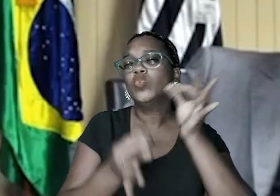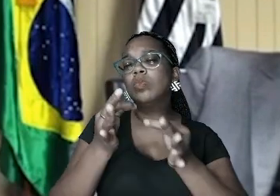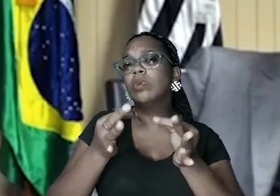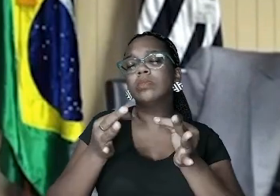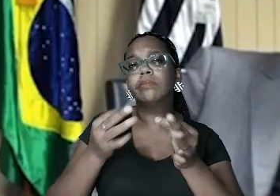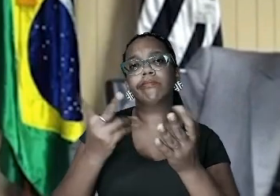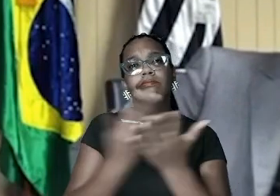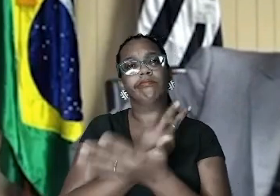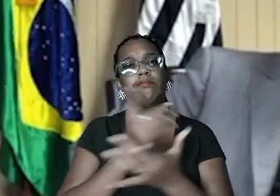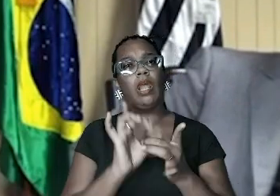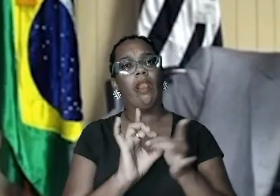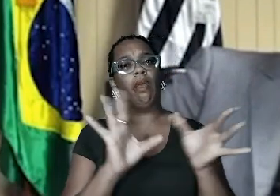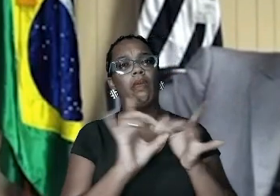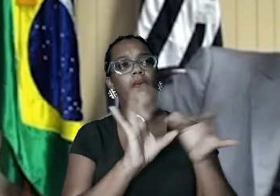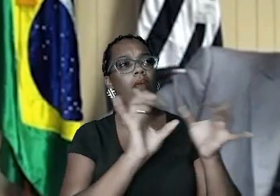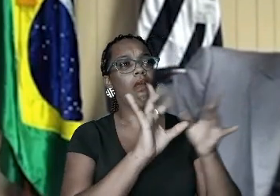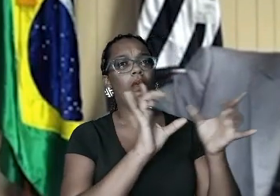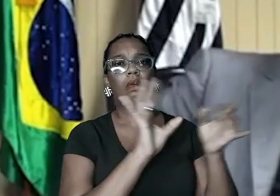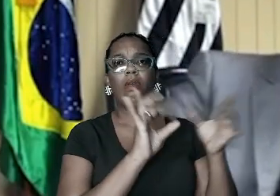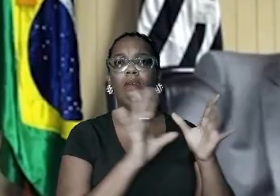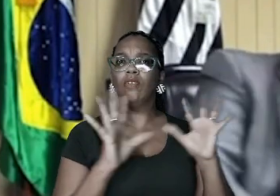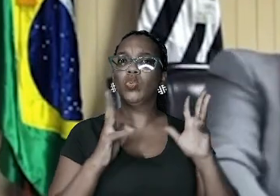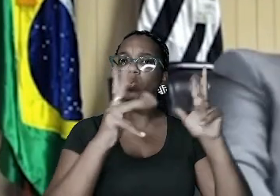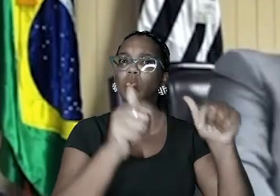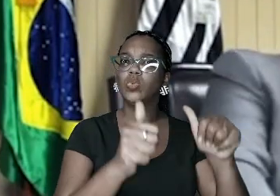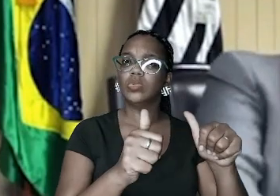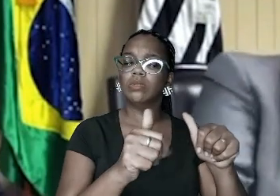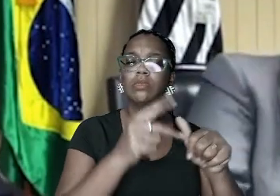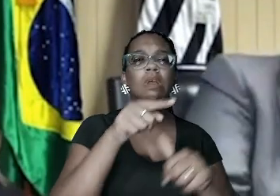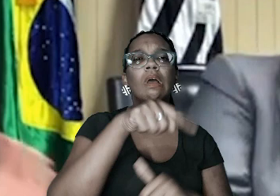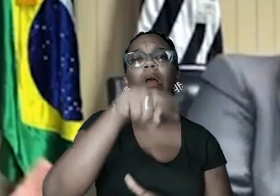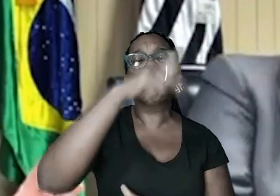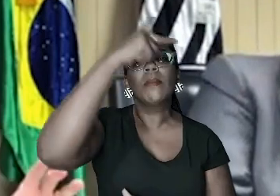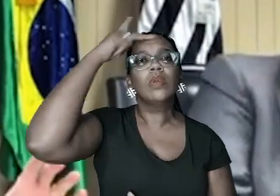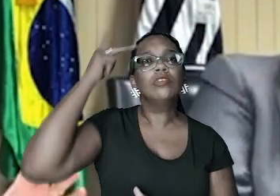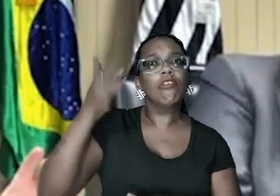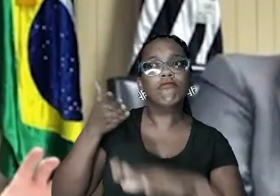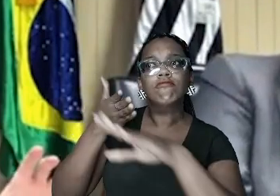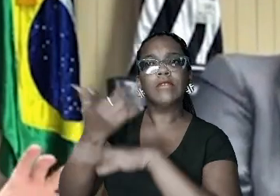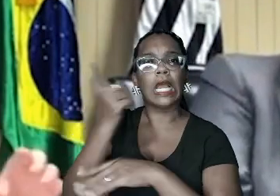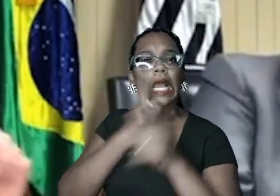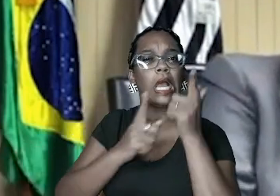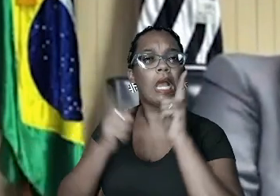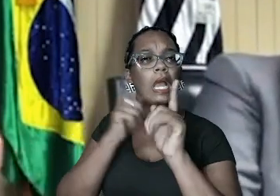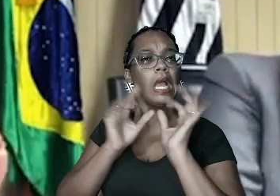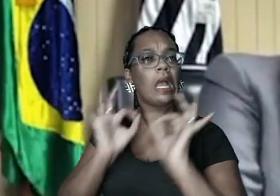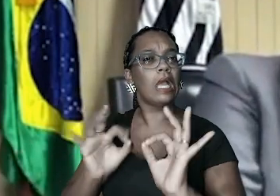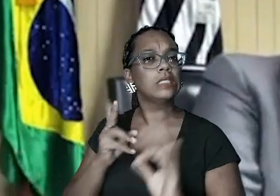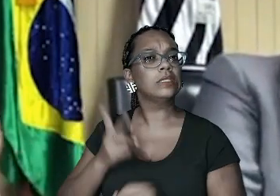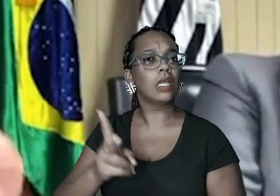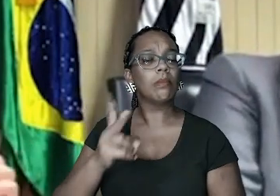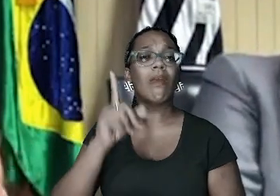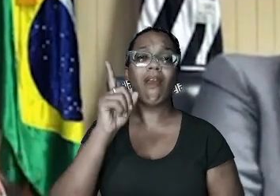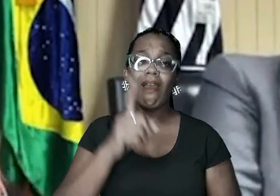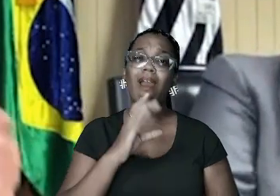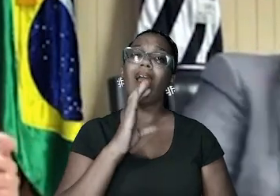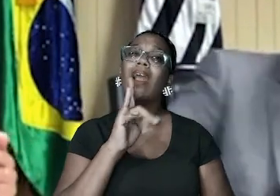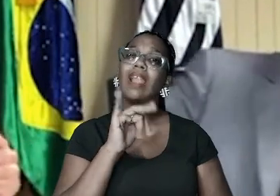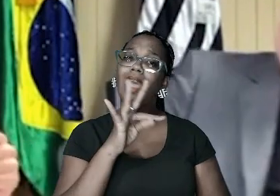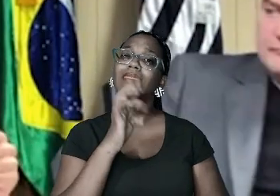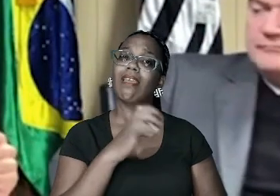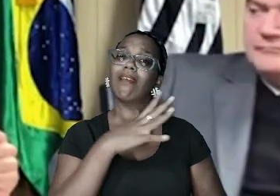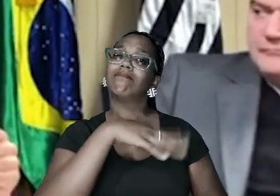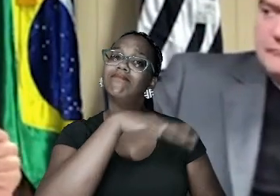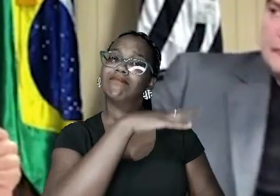os primeiros casos julgados geraram absolvição de todo mundo aquelas pessoas que entravam e